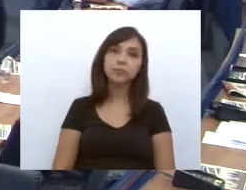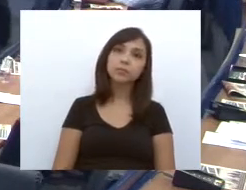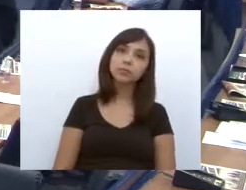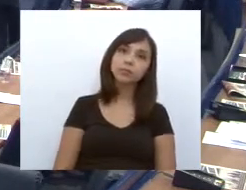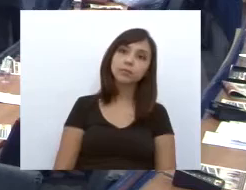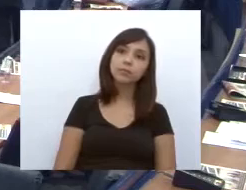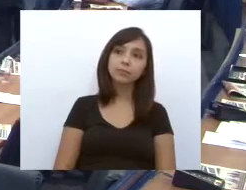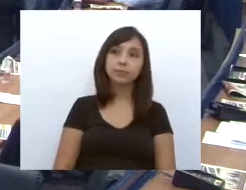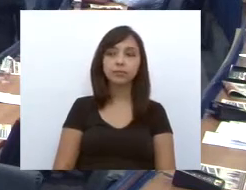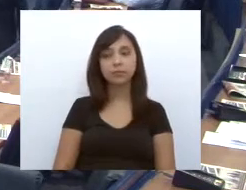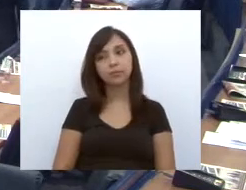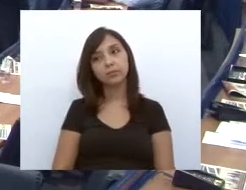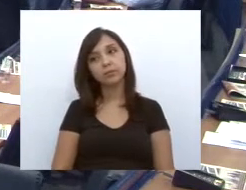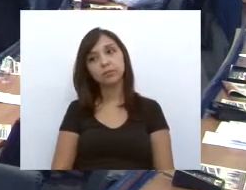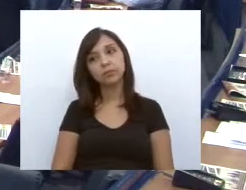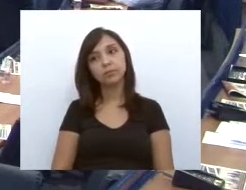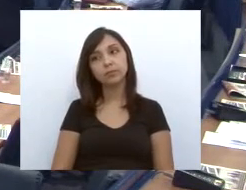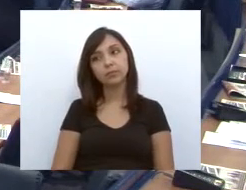Não, já sei, né?